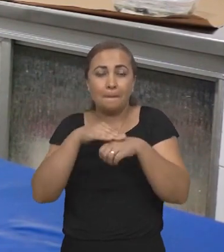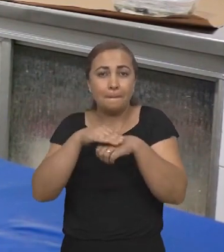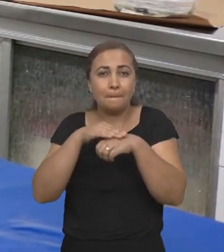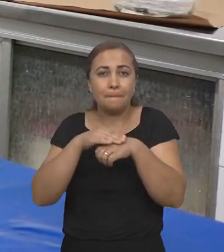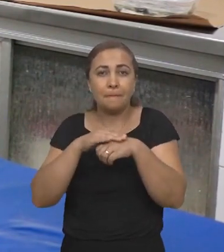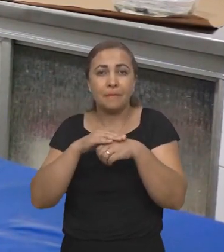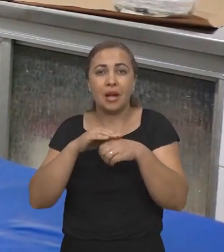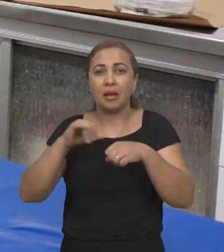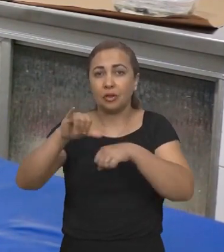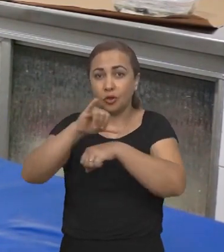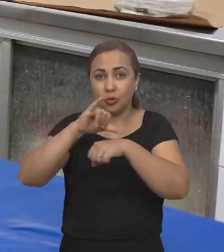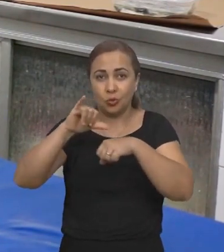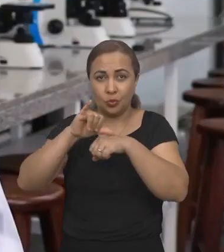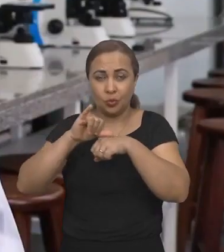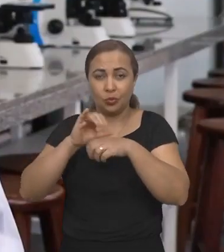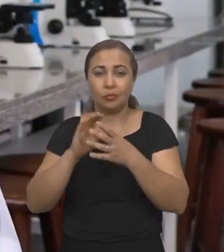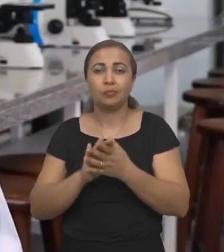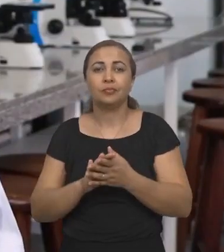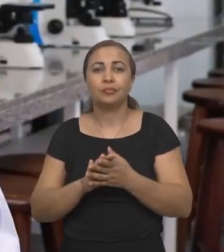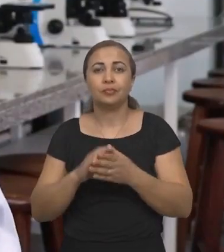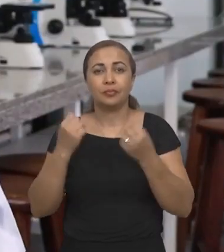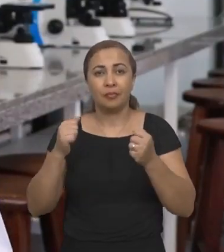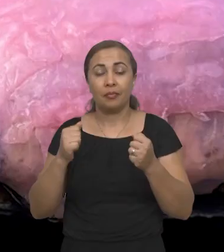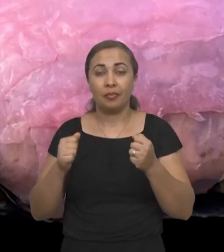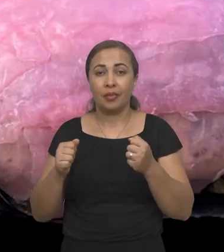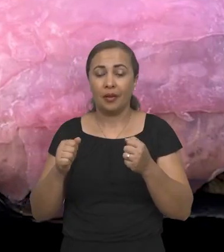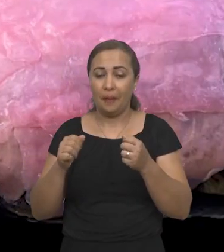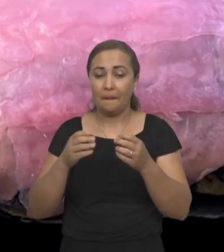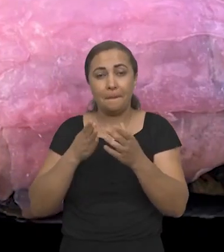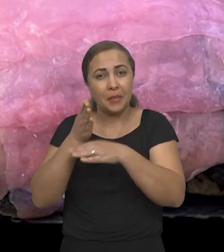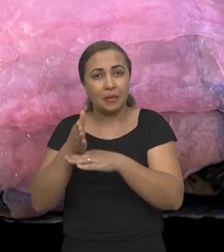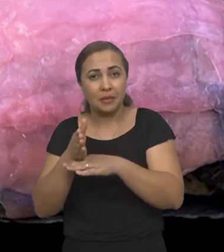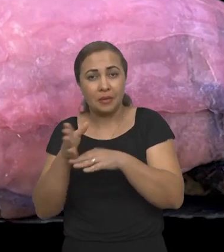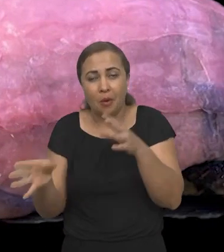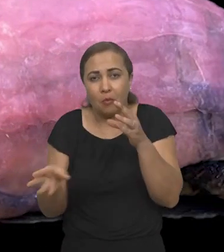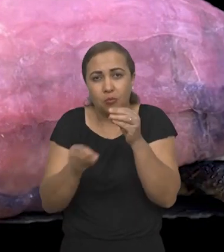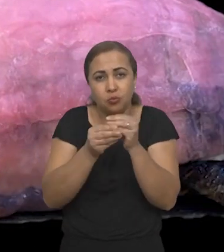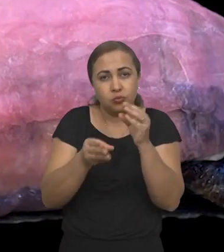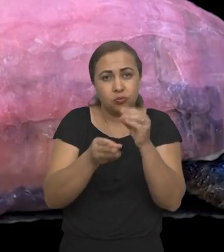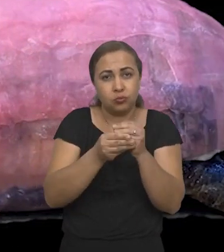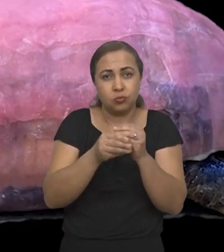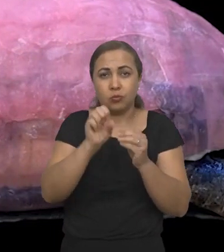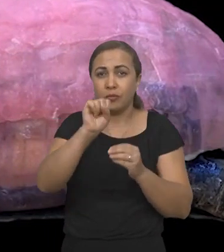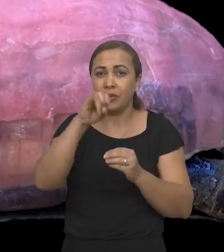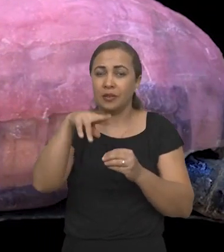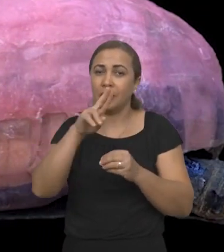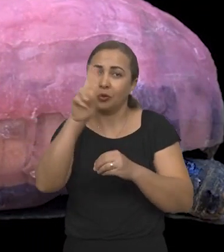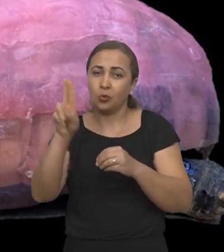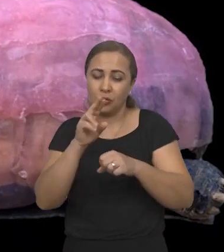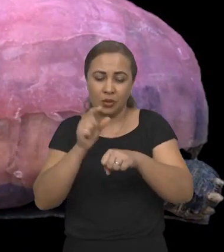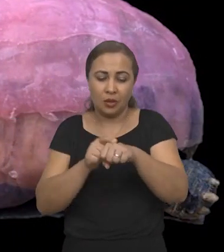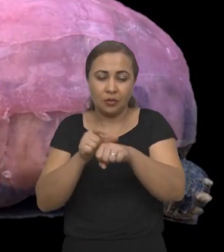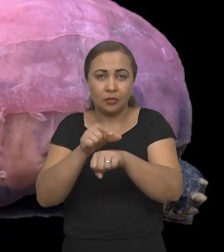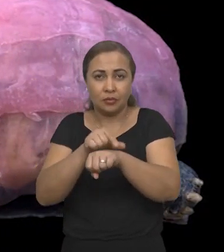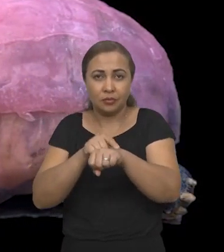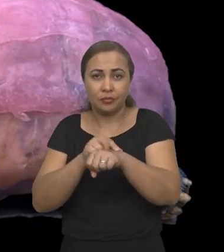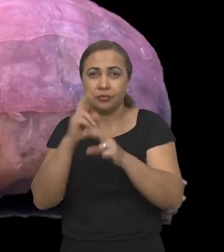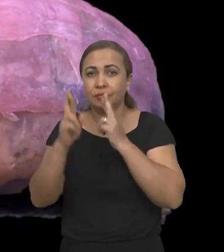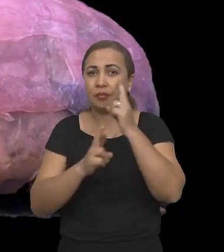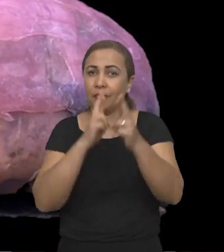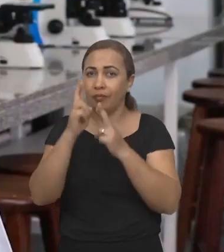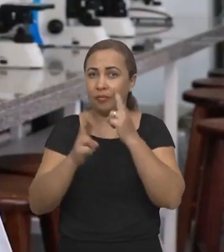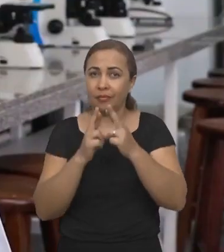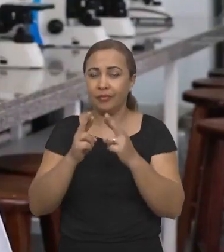de óleos e corantes. Ele precisou passar por um enxerto sintético utilizando essas lâminas, que são